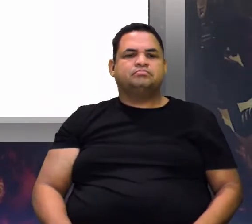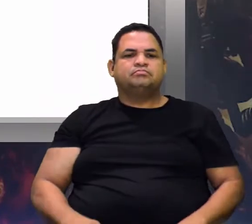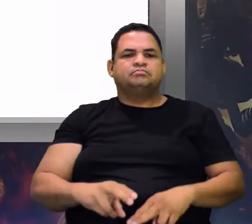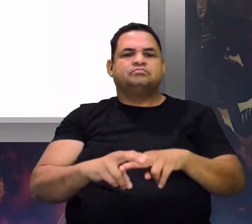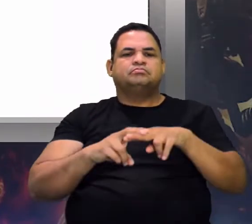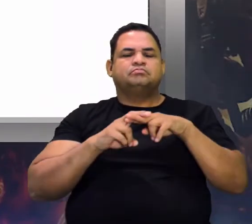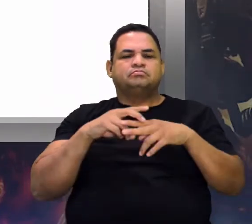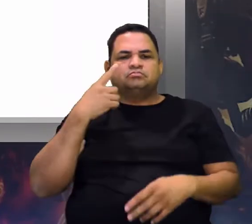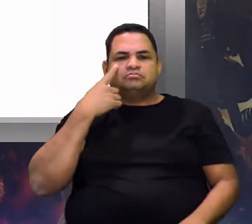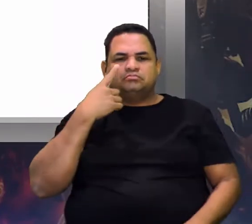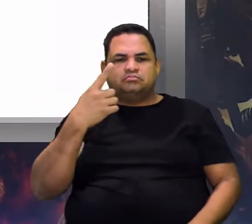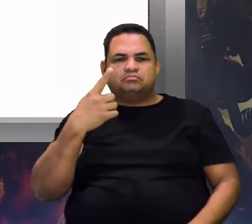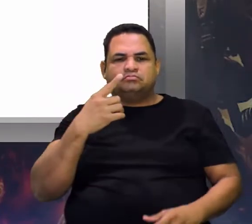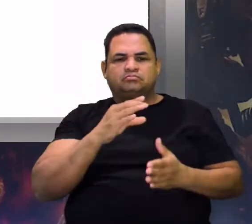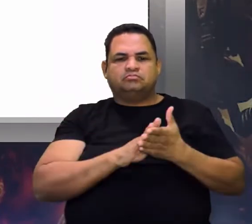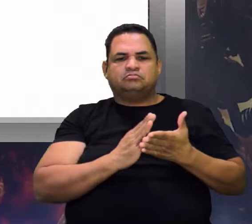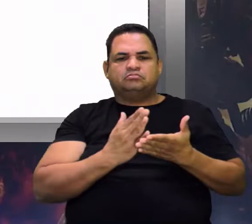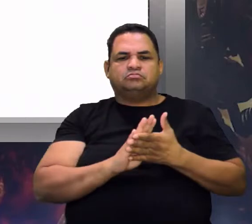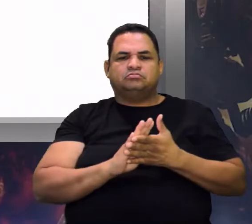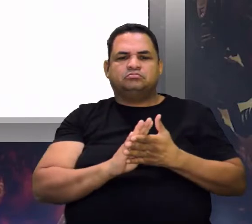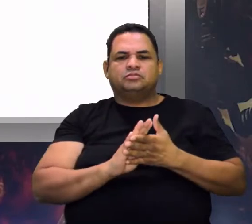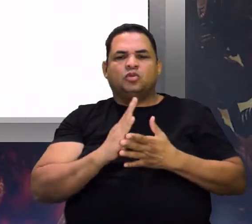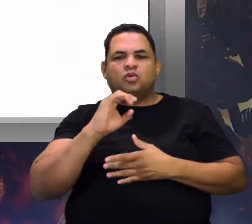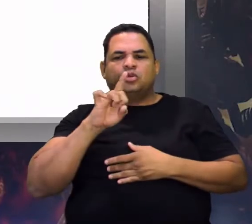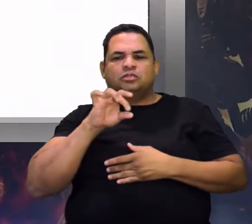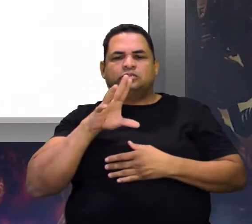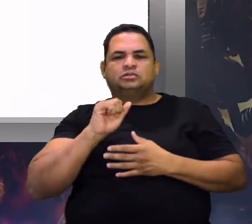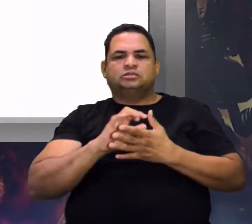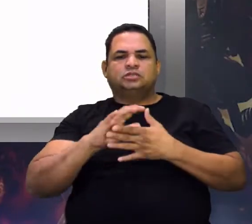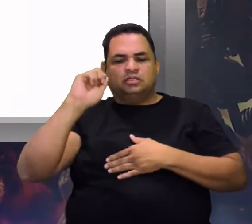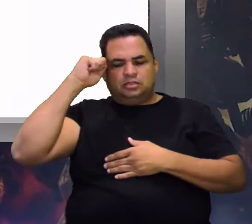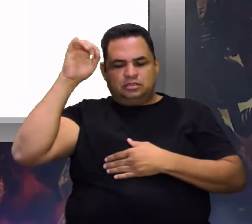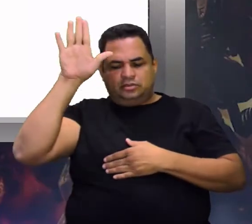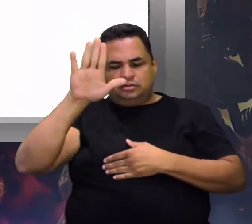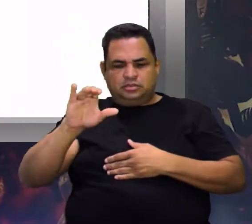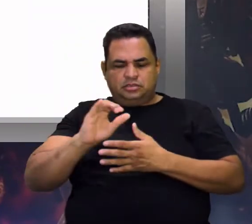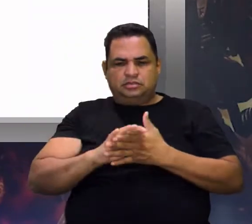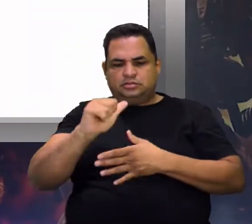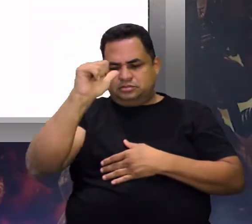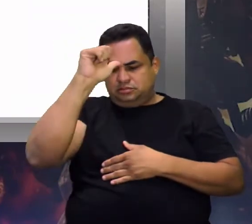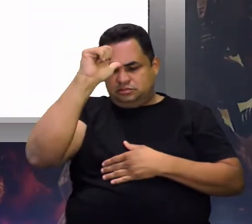nós vamos ver nos coliseus africanos, indianos,